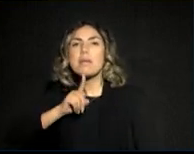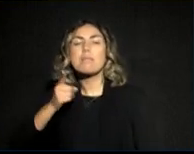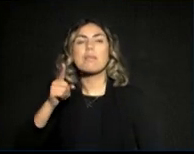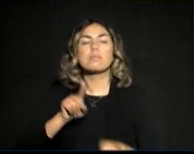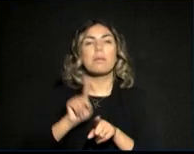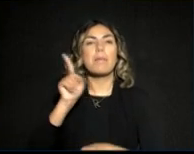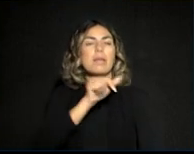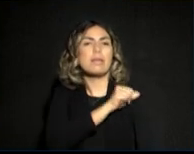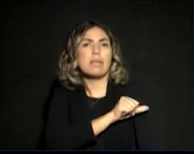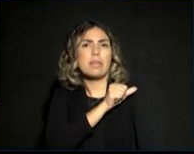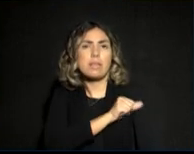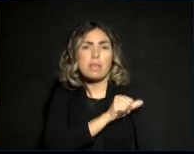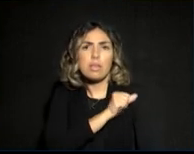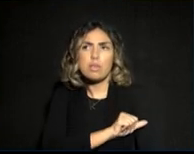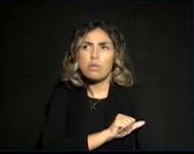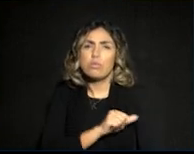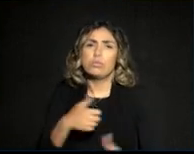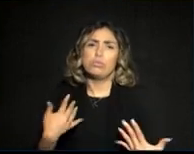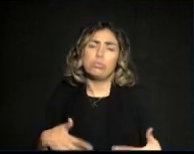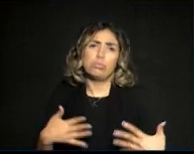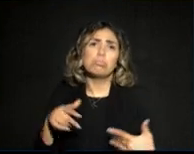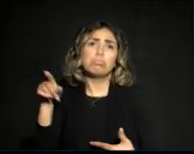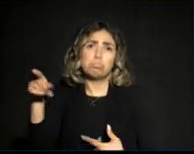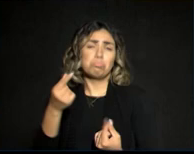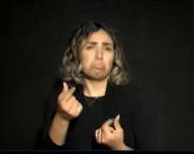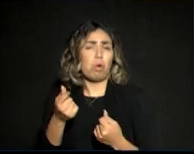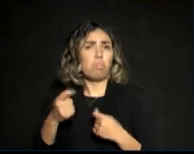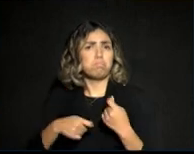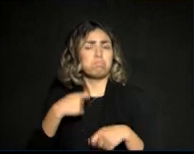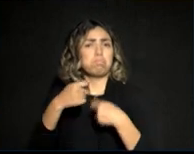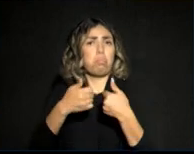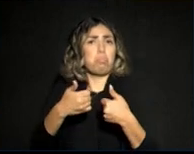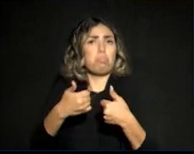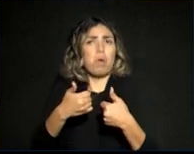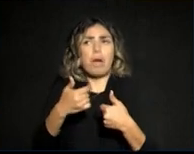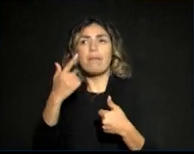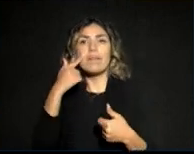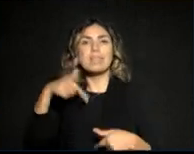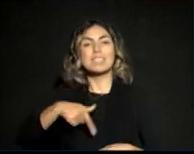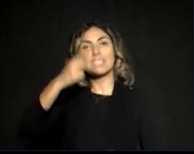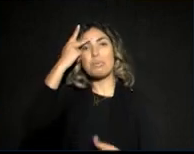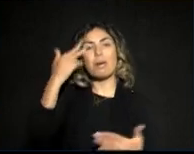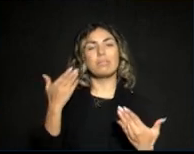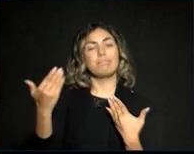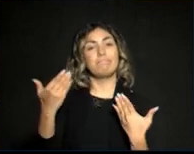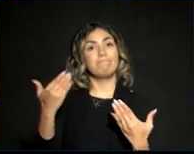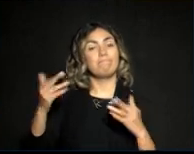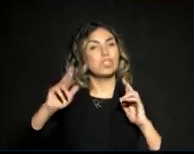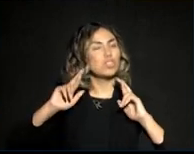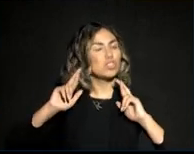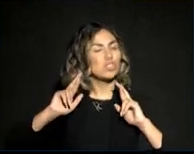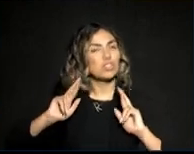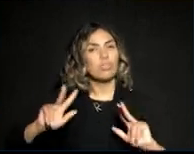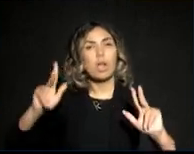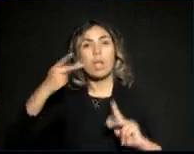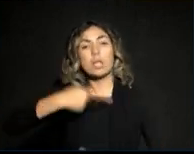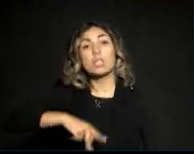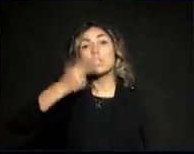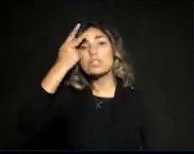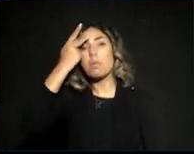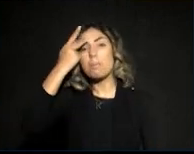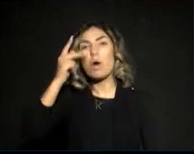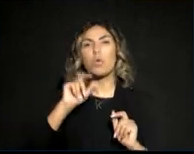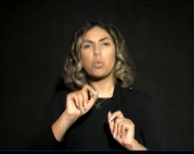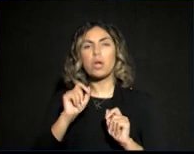aconteceu com o Rio de Janeiro que também são estados é fortes economicamente se vão comparar Como que aconteceu em São Paulo né Eu sempre tivemos a